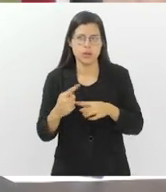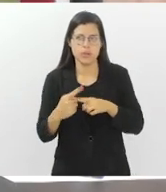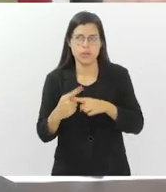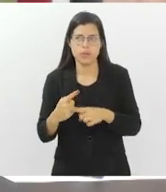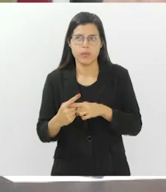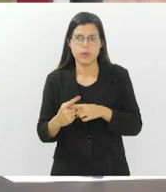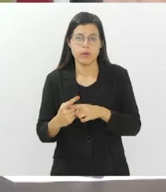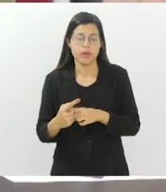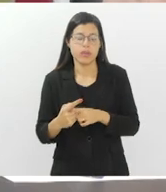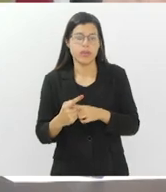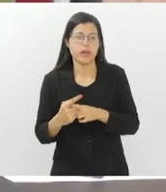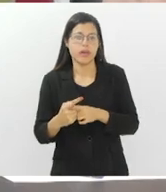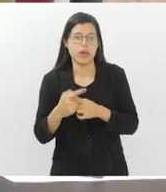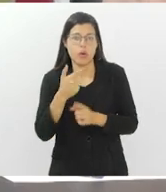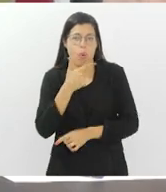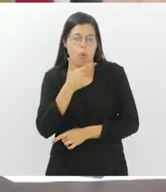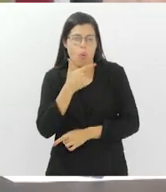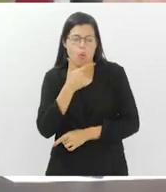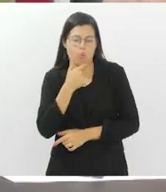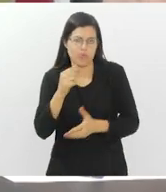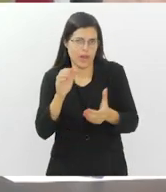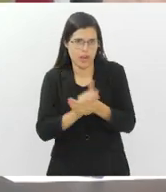seu marido. Então,